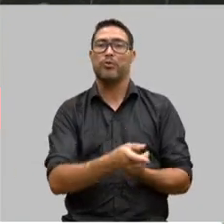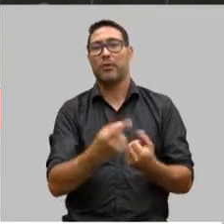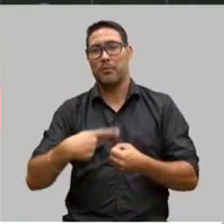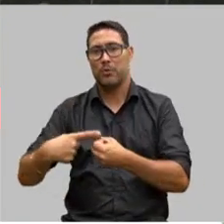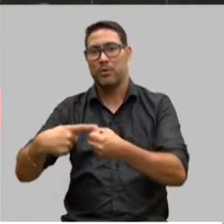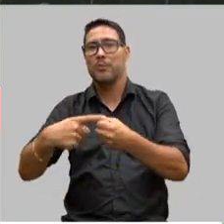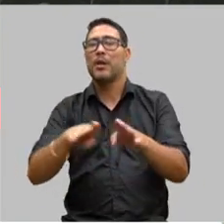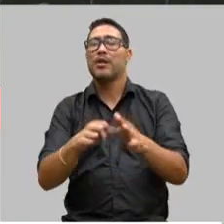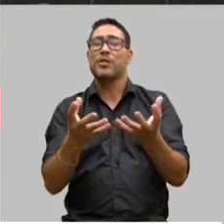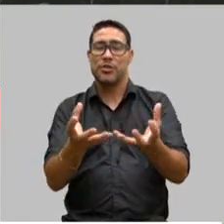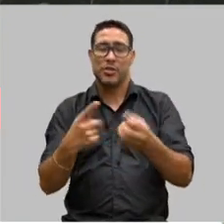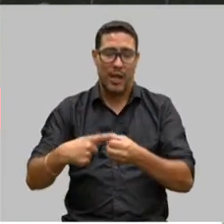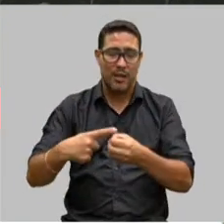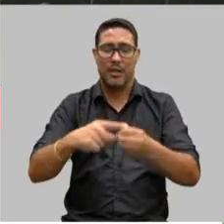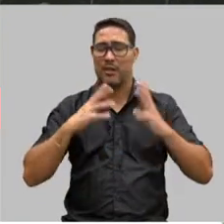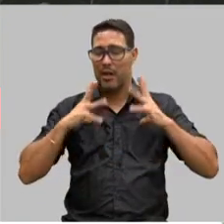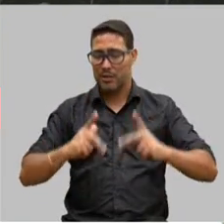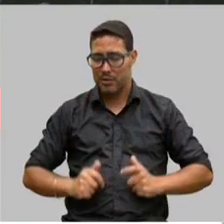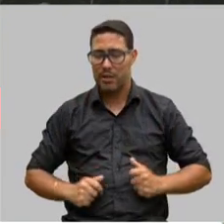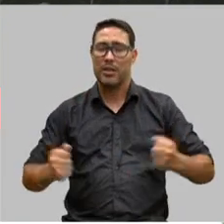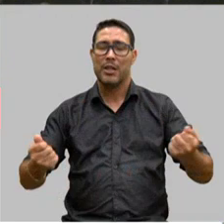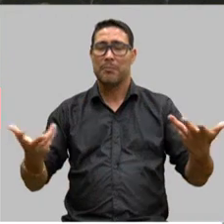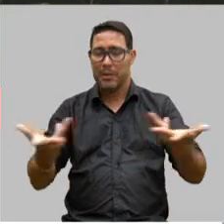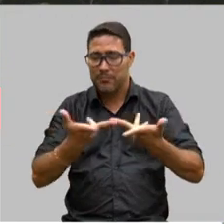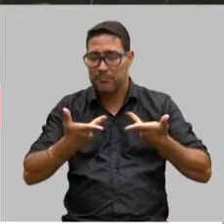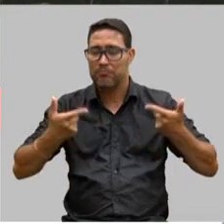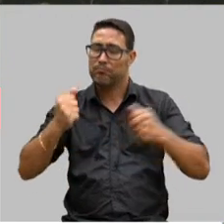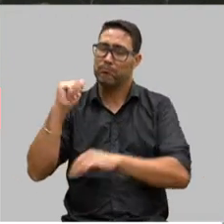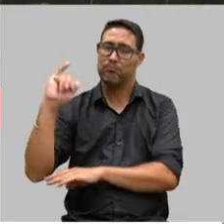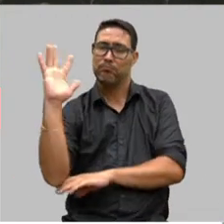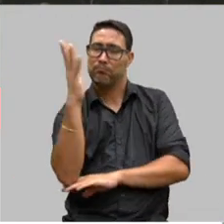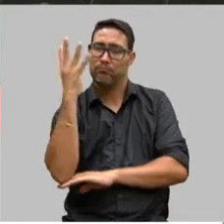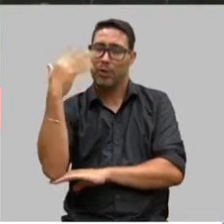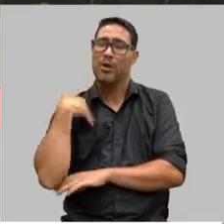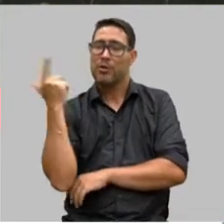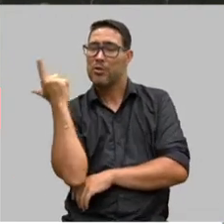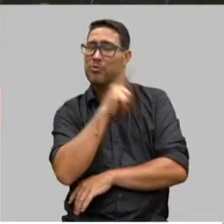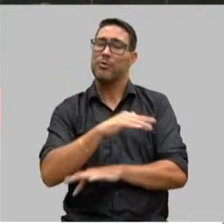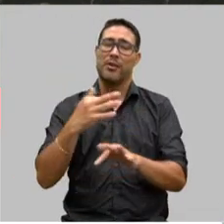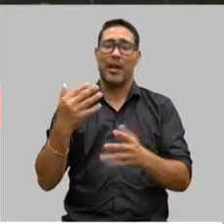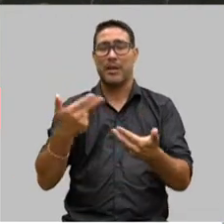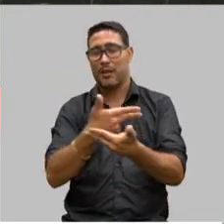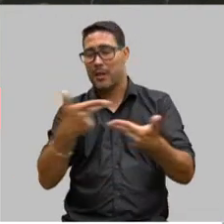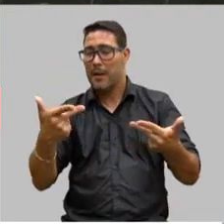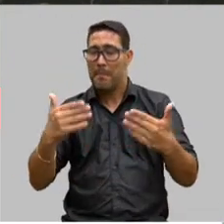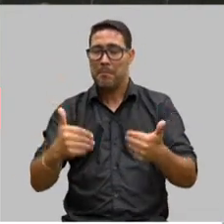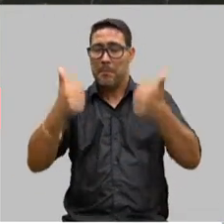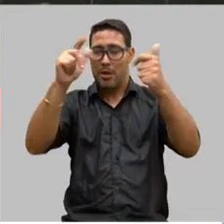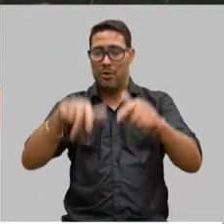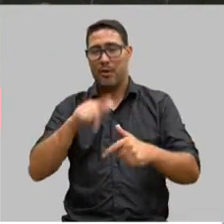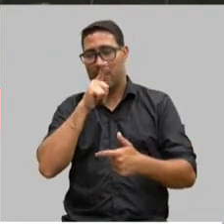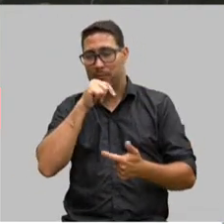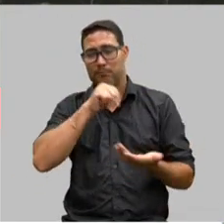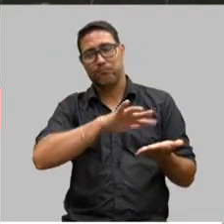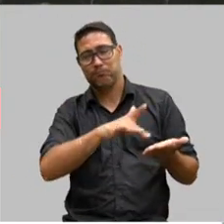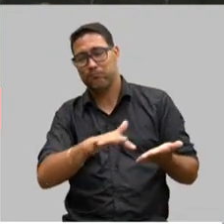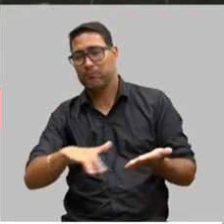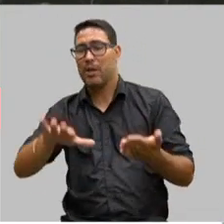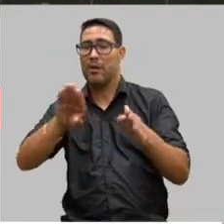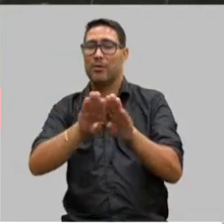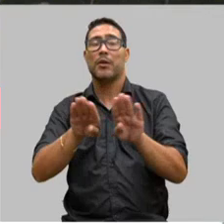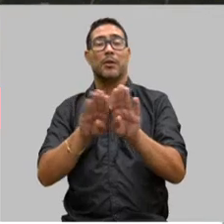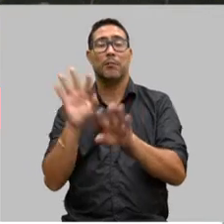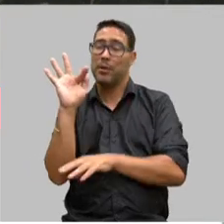sustentáveis, cidades que consigam enfrentar esse processo da questão hídrica, mas da economia, mas, acima de tudo, do futuro